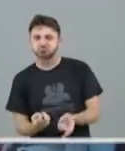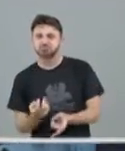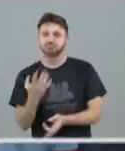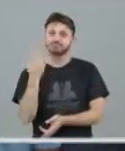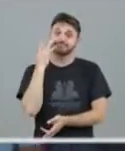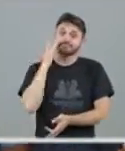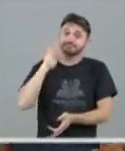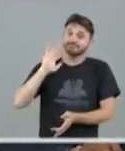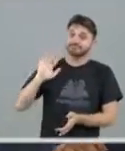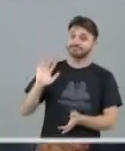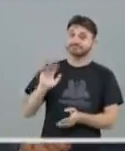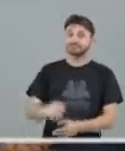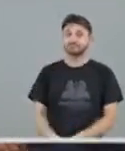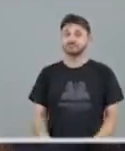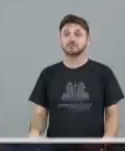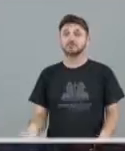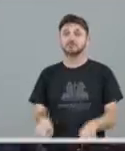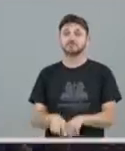respirar,